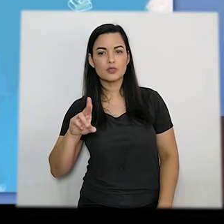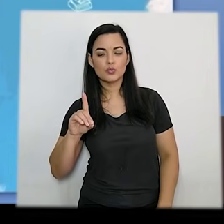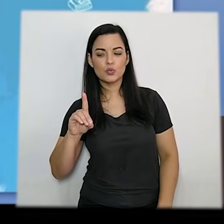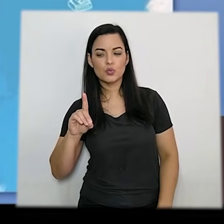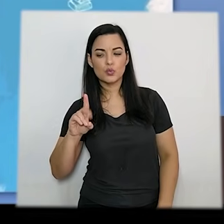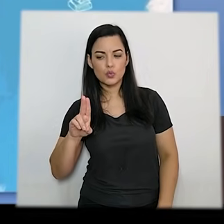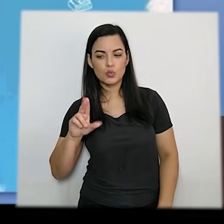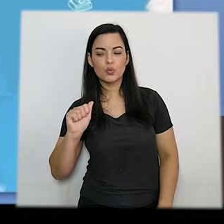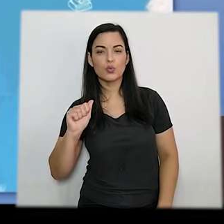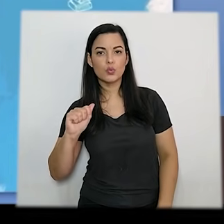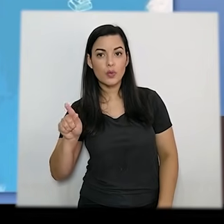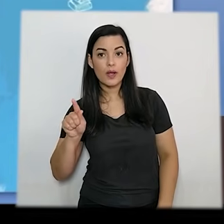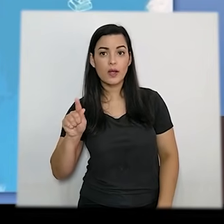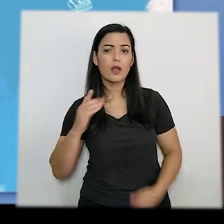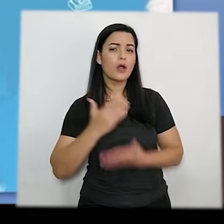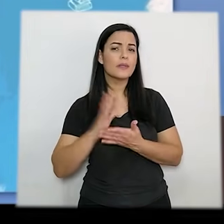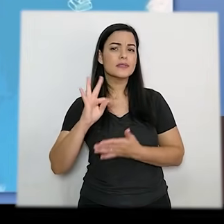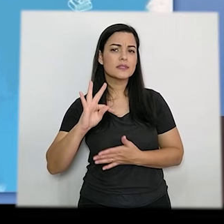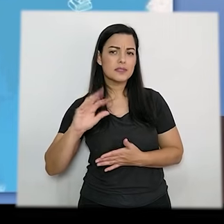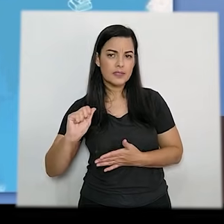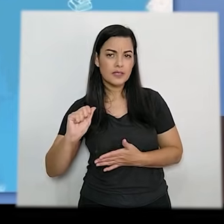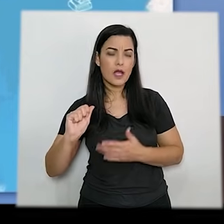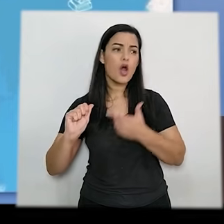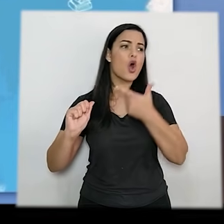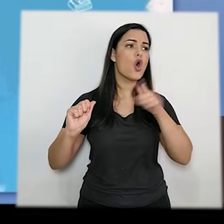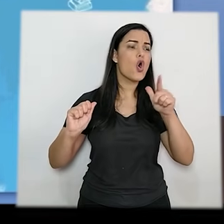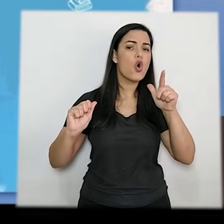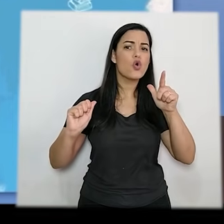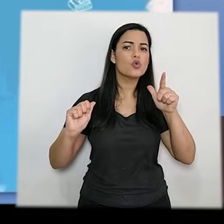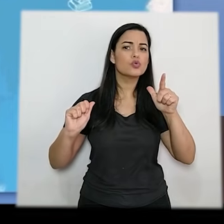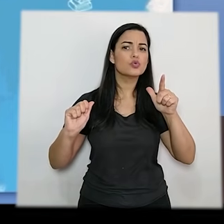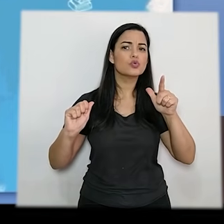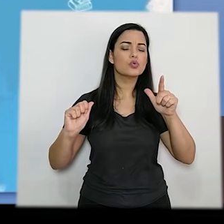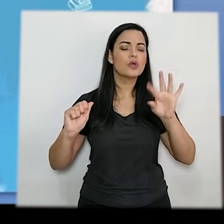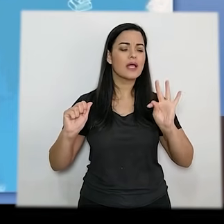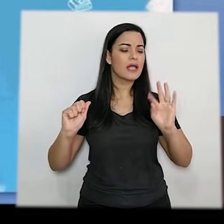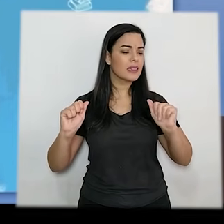Será que a palavrinha tatu